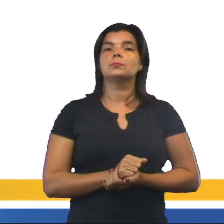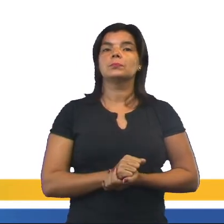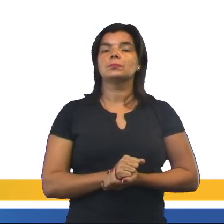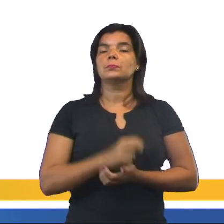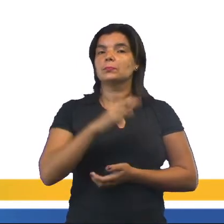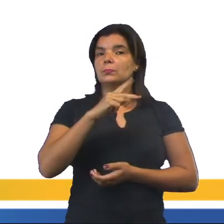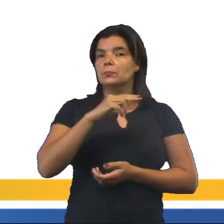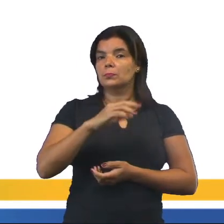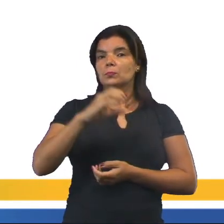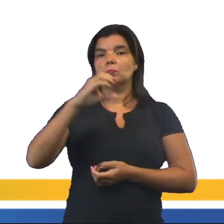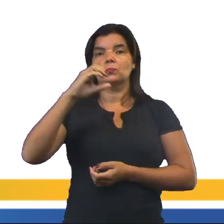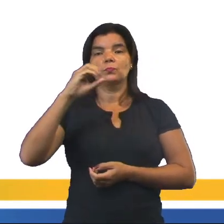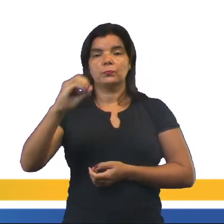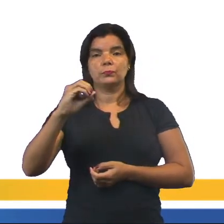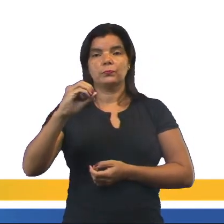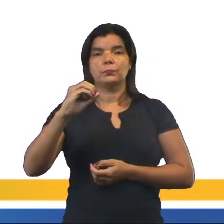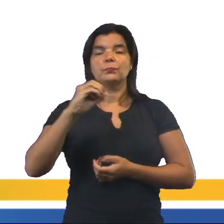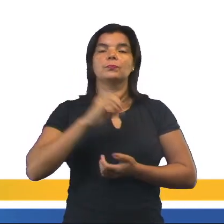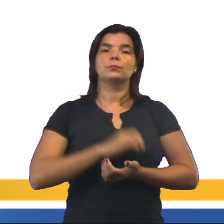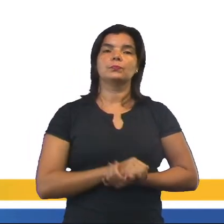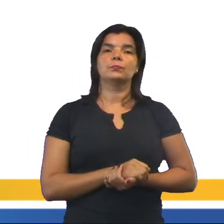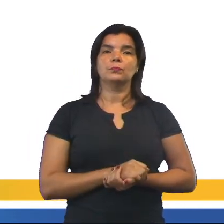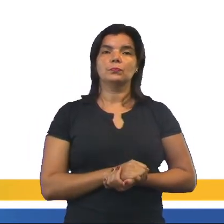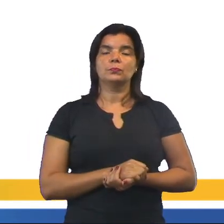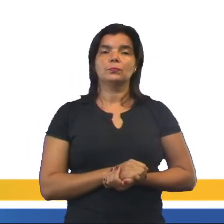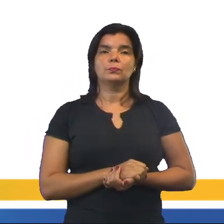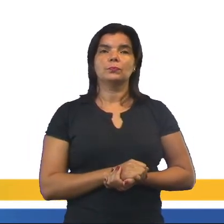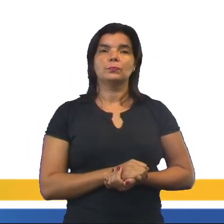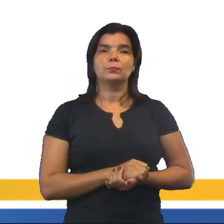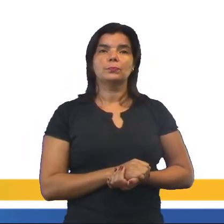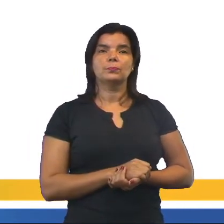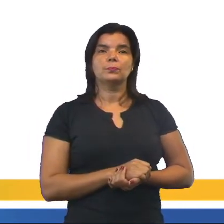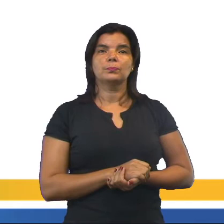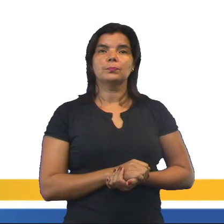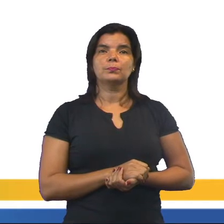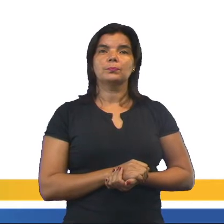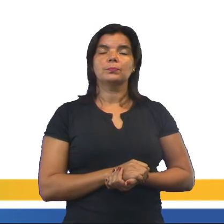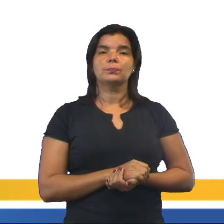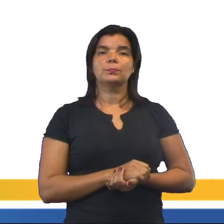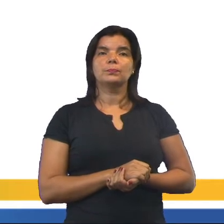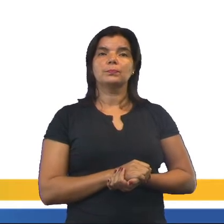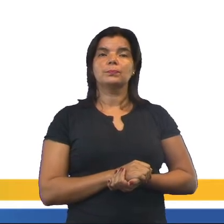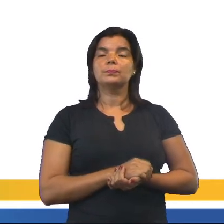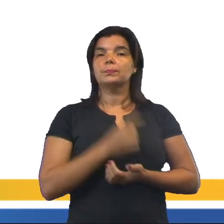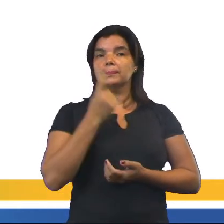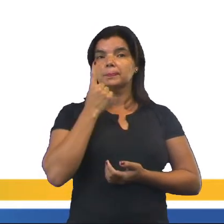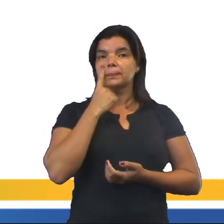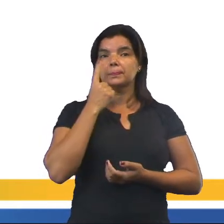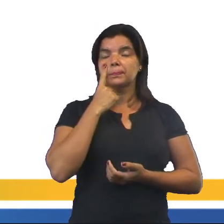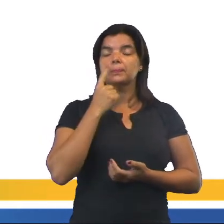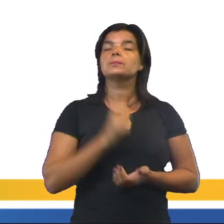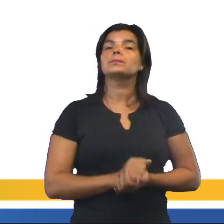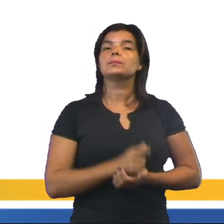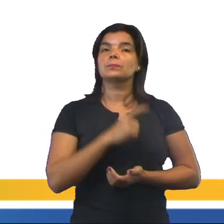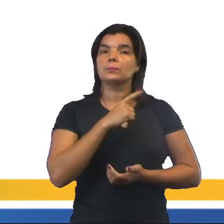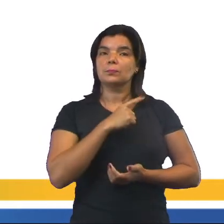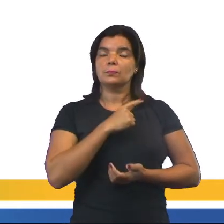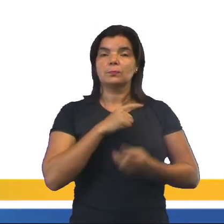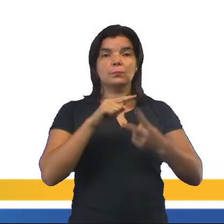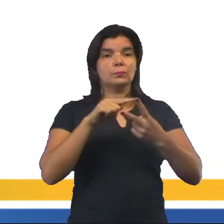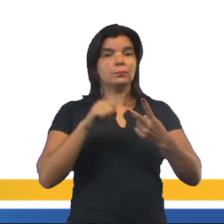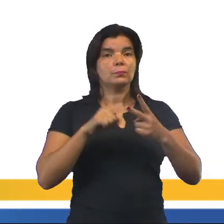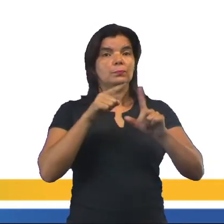radiano. E lá no seno de x, ele tem um valor de 0. Então, observe aí que nós temos